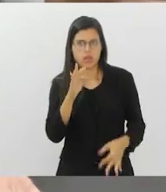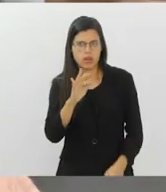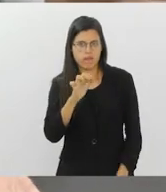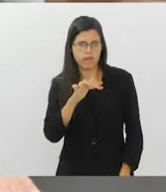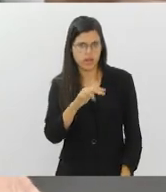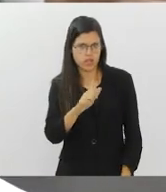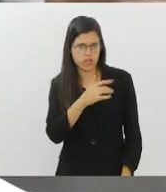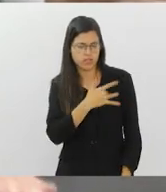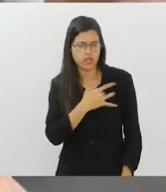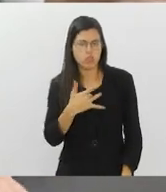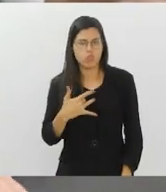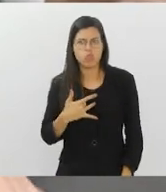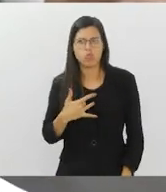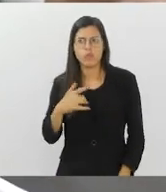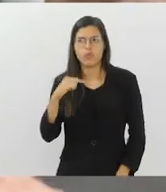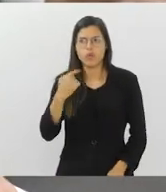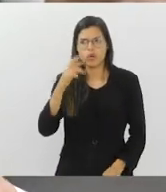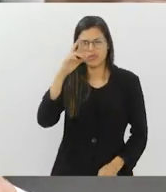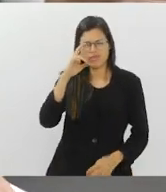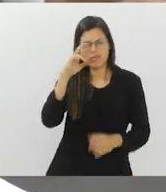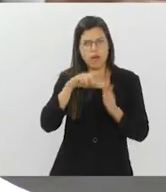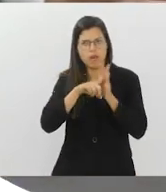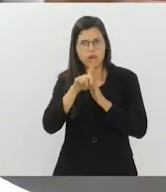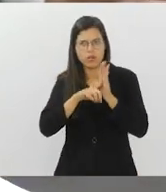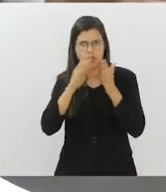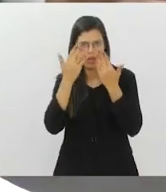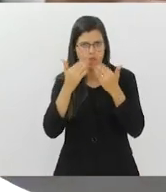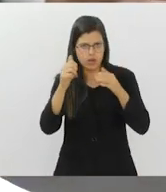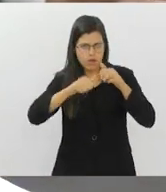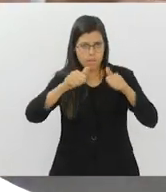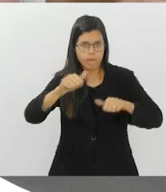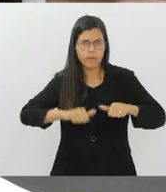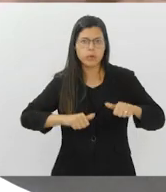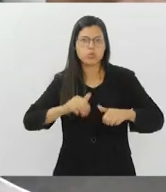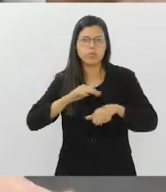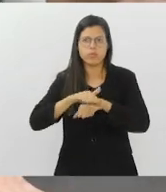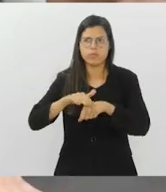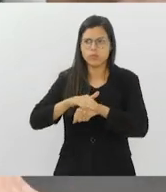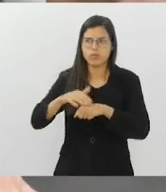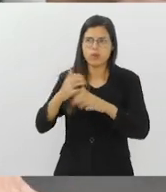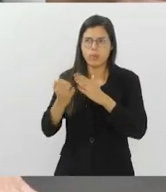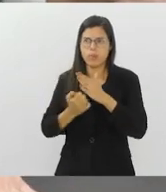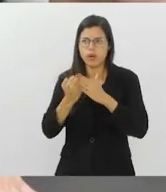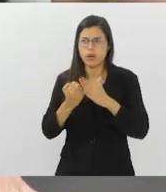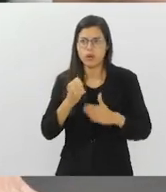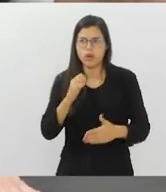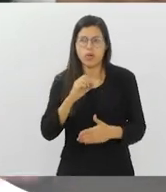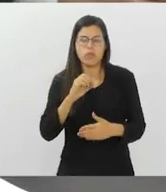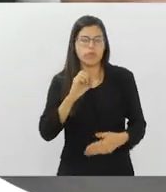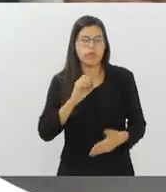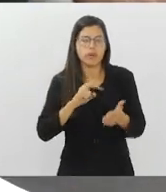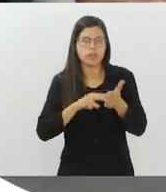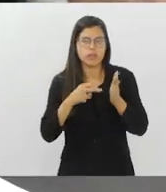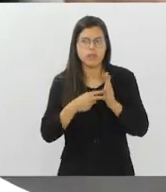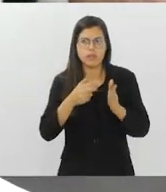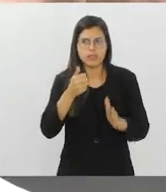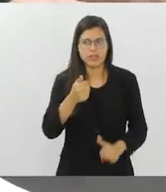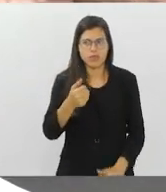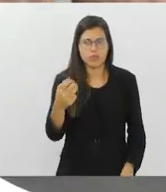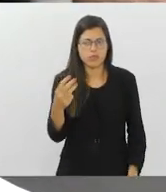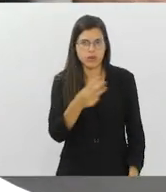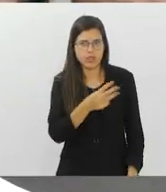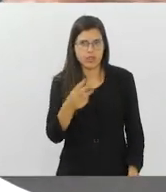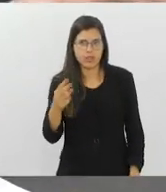Nós investigamos, avaliamos, falamos com as nossas associadas, ou seja, 133 eram casos ou